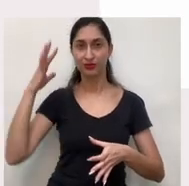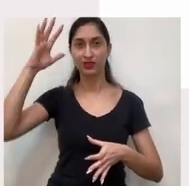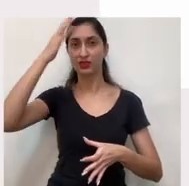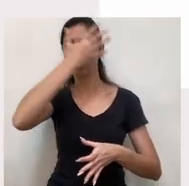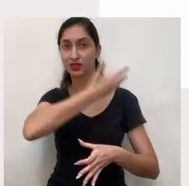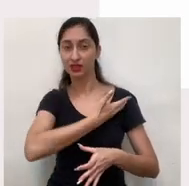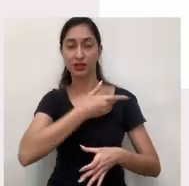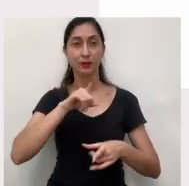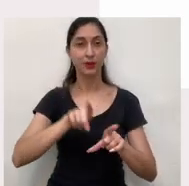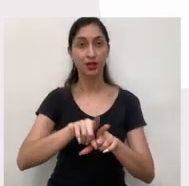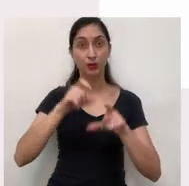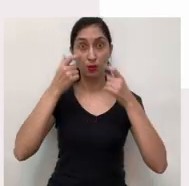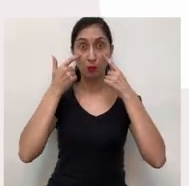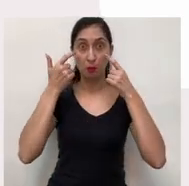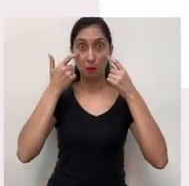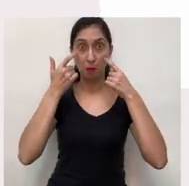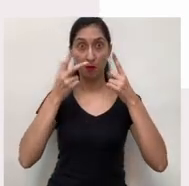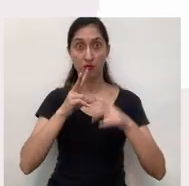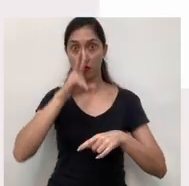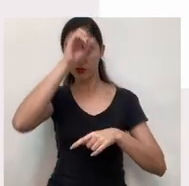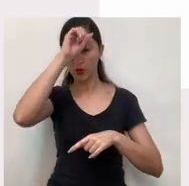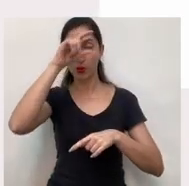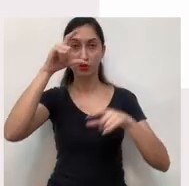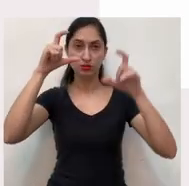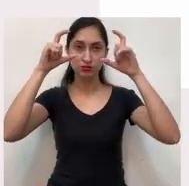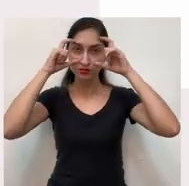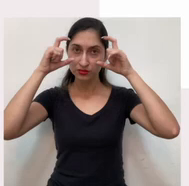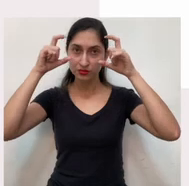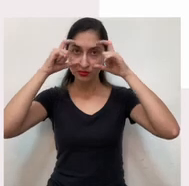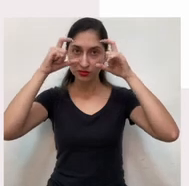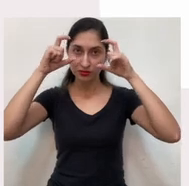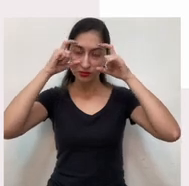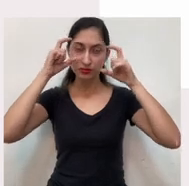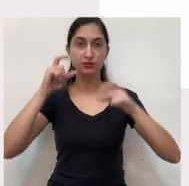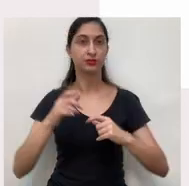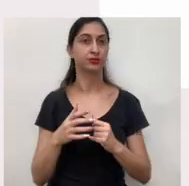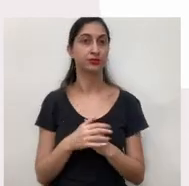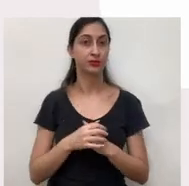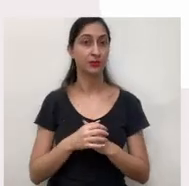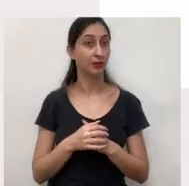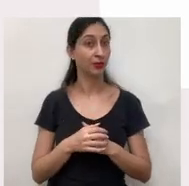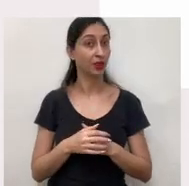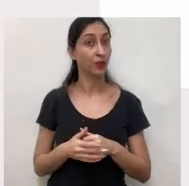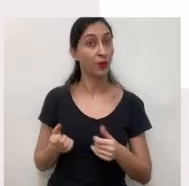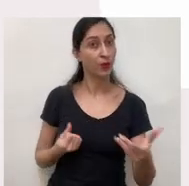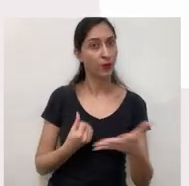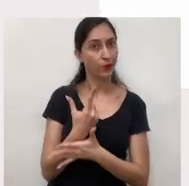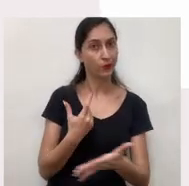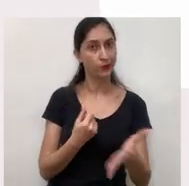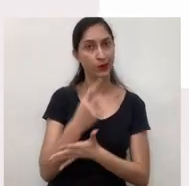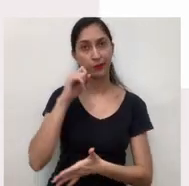volumosos, olhos expressivos, com óculos redondos.